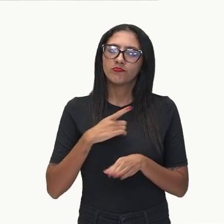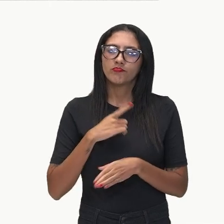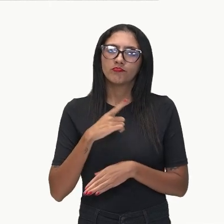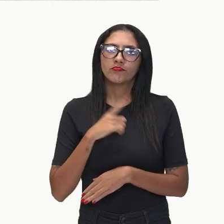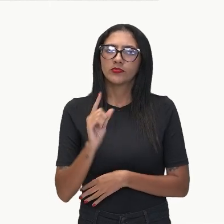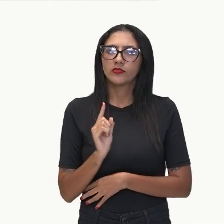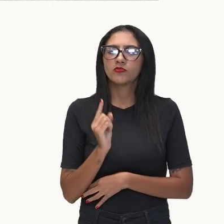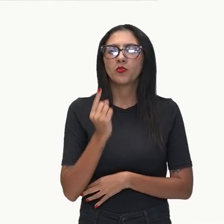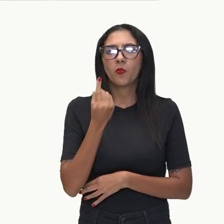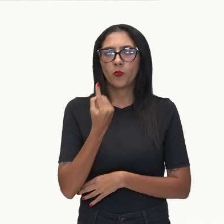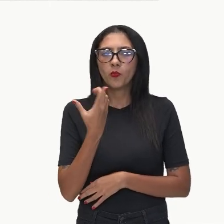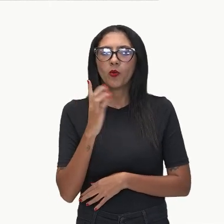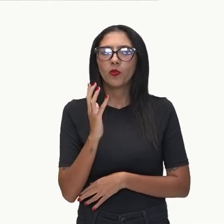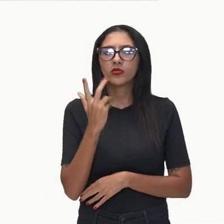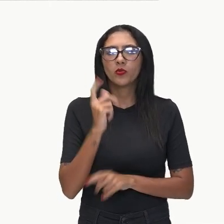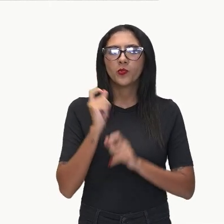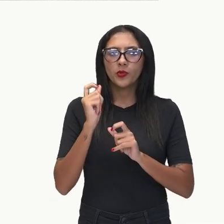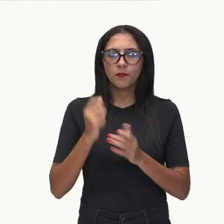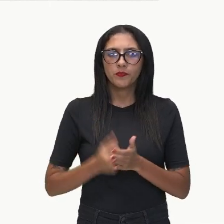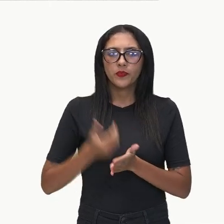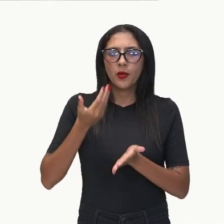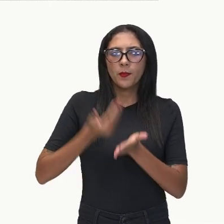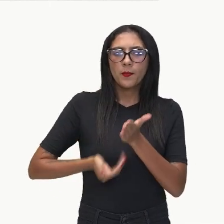Guerra Mundial, a derrota da